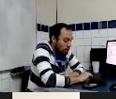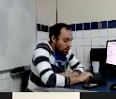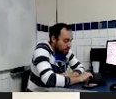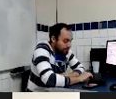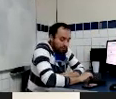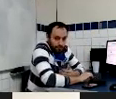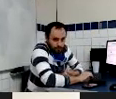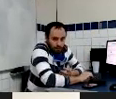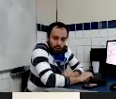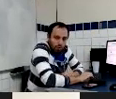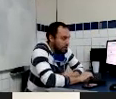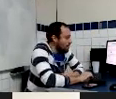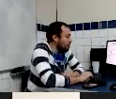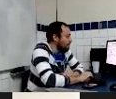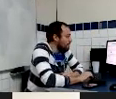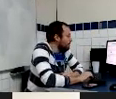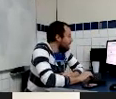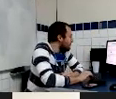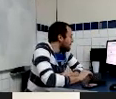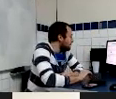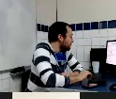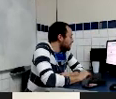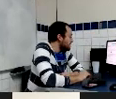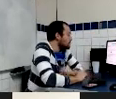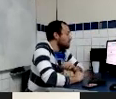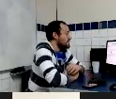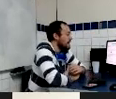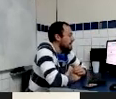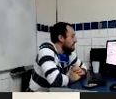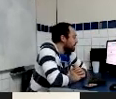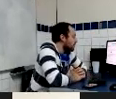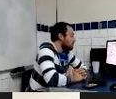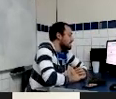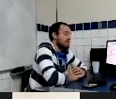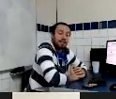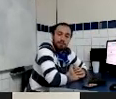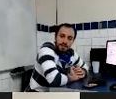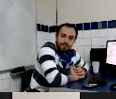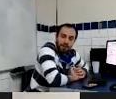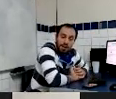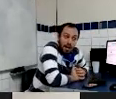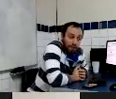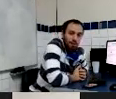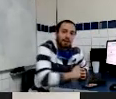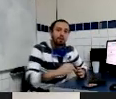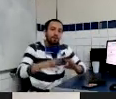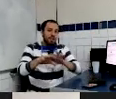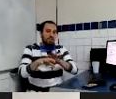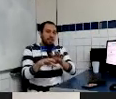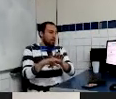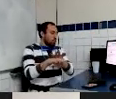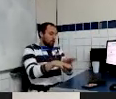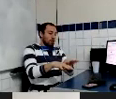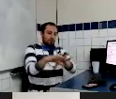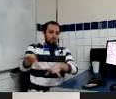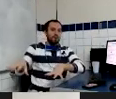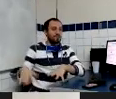Um outro funcionário fundamental também são os fiscais. Os escribas. É fundamental o governante